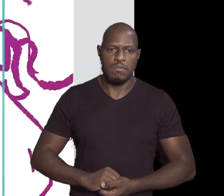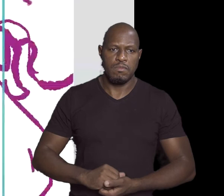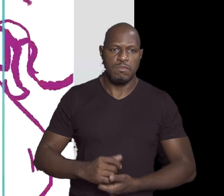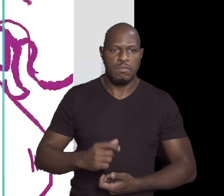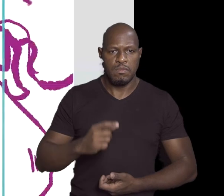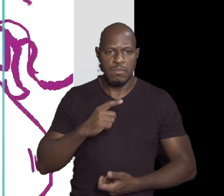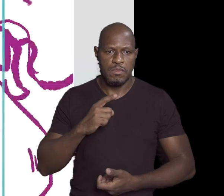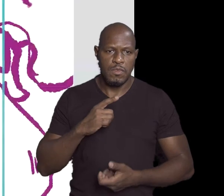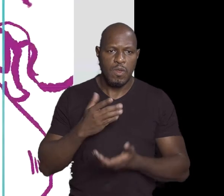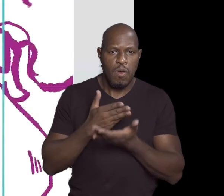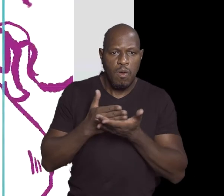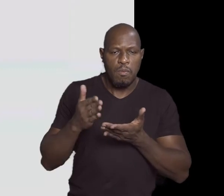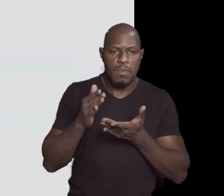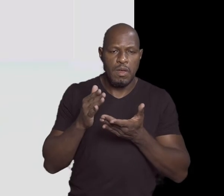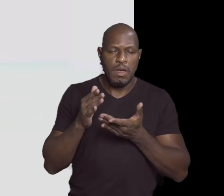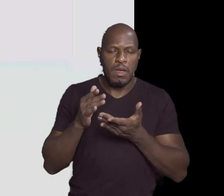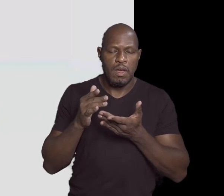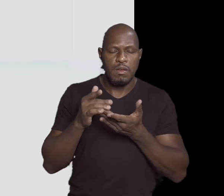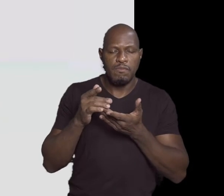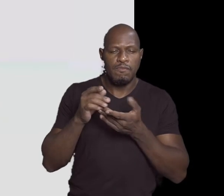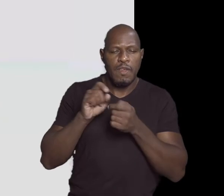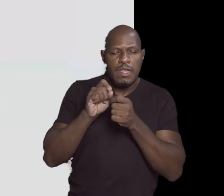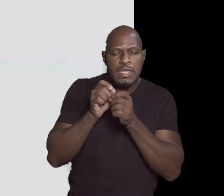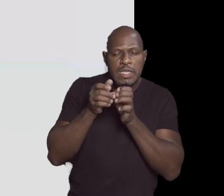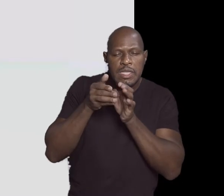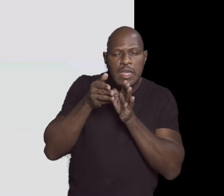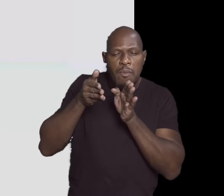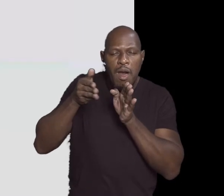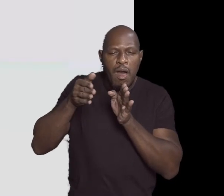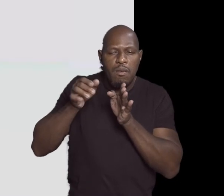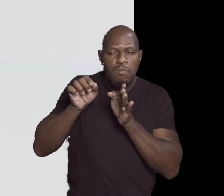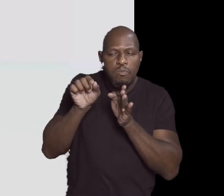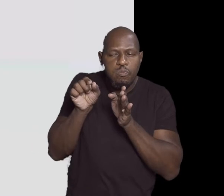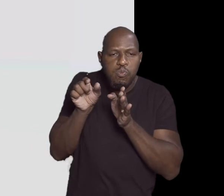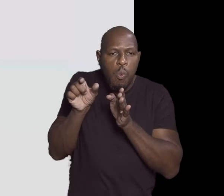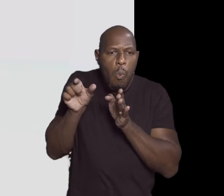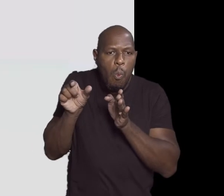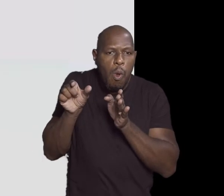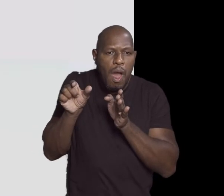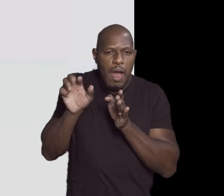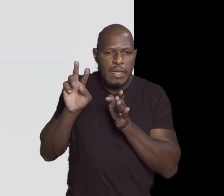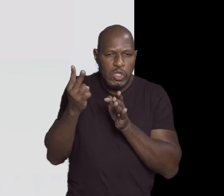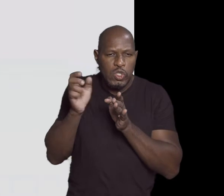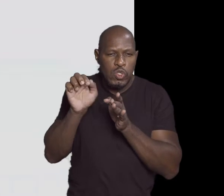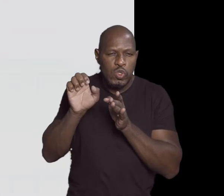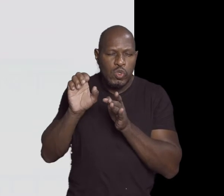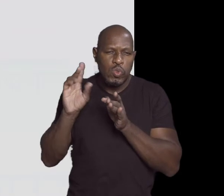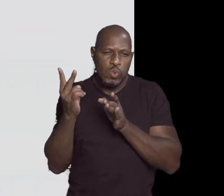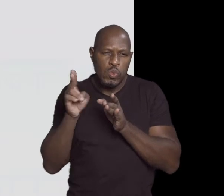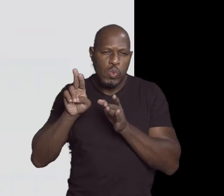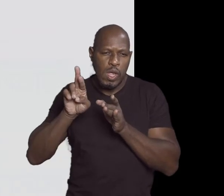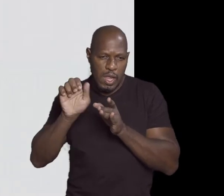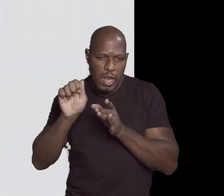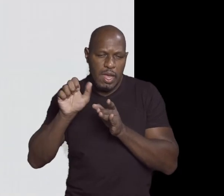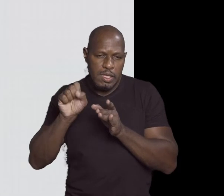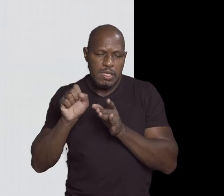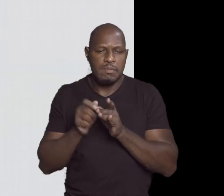Mas também há espaço para rachuras mais grossas, como por exemplo nos cabelos.